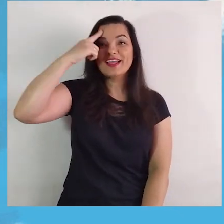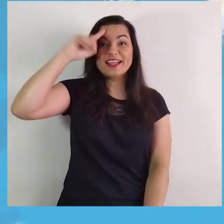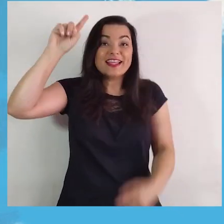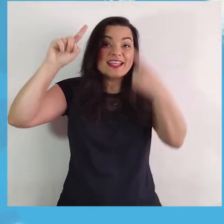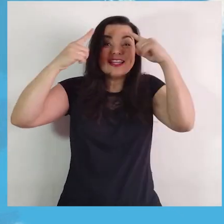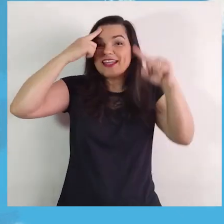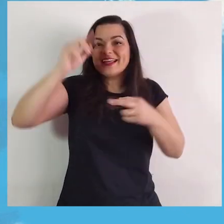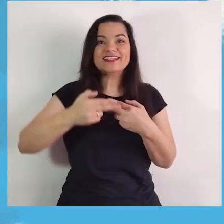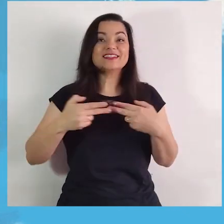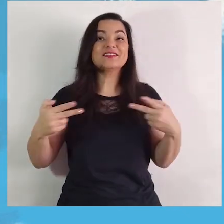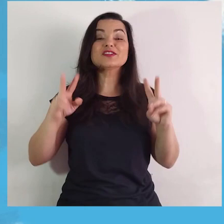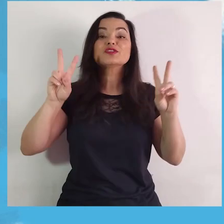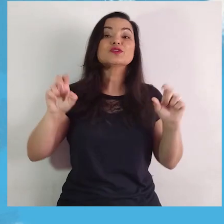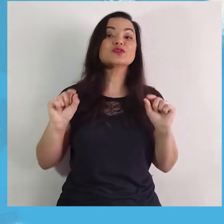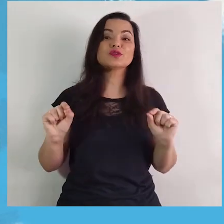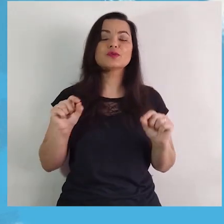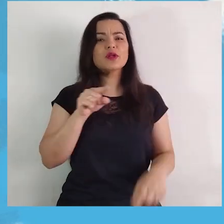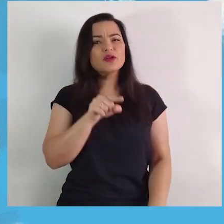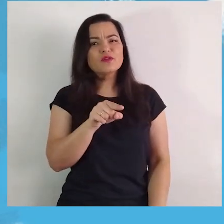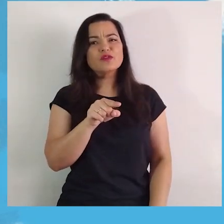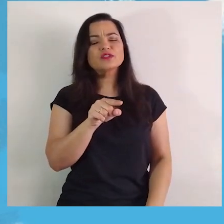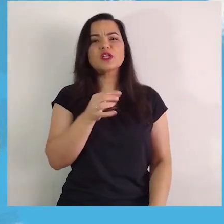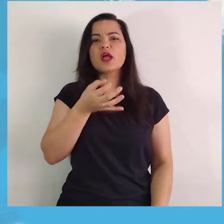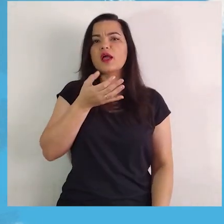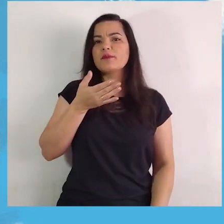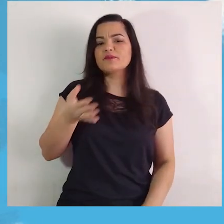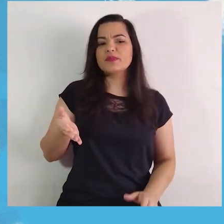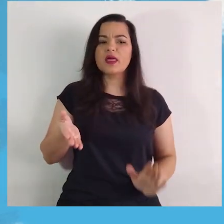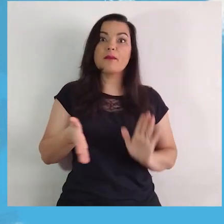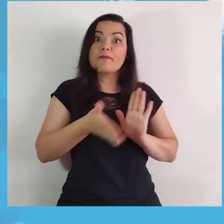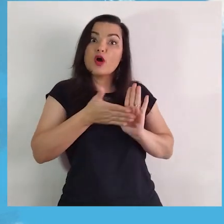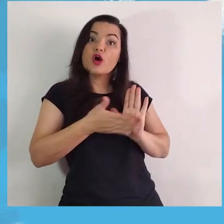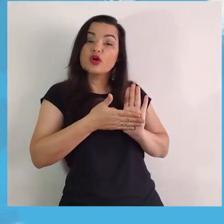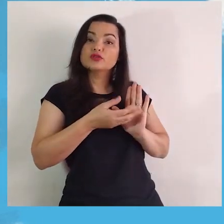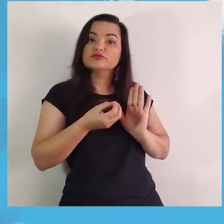ideias sobre o que você pode propor para que a sua